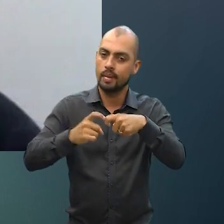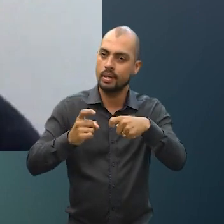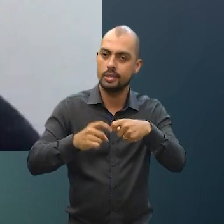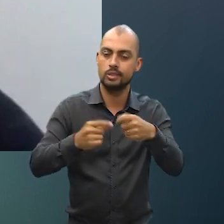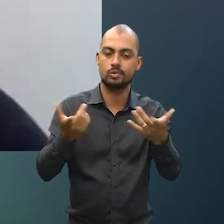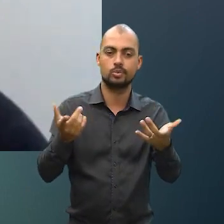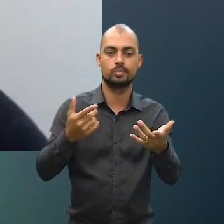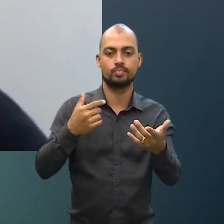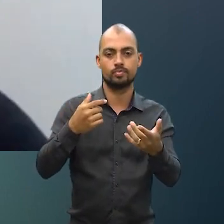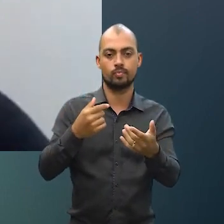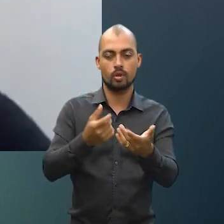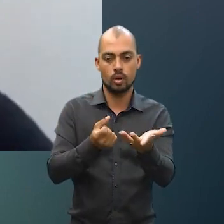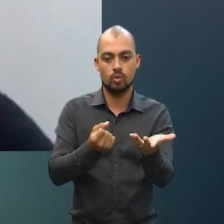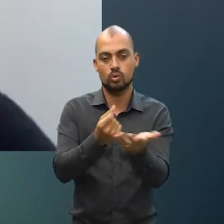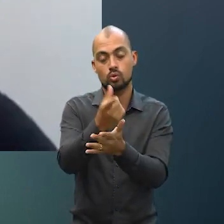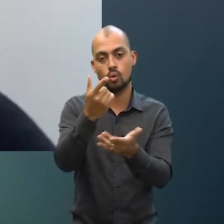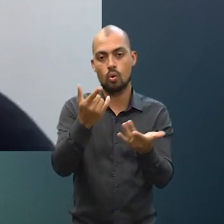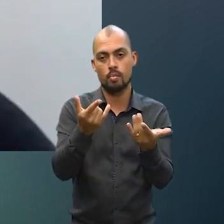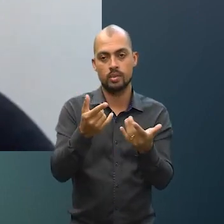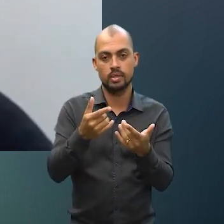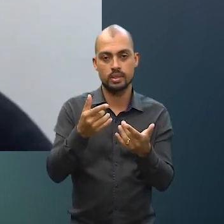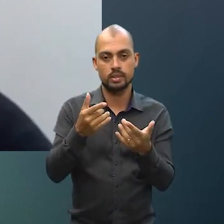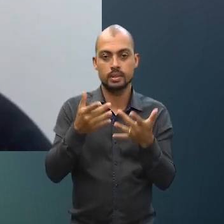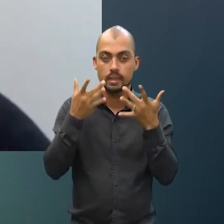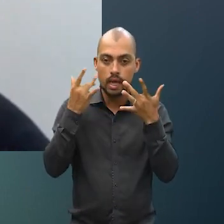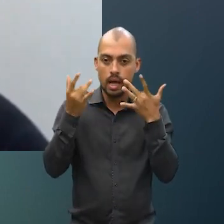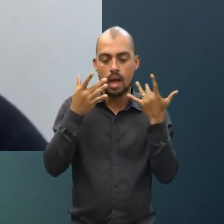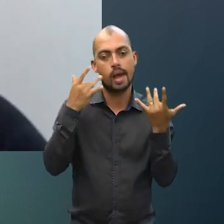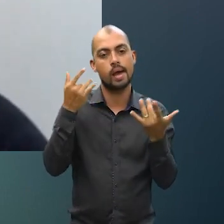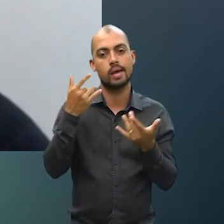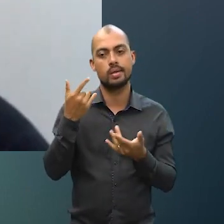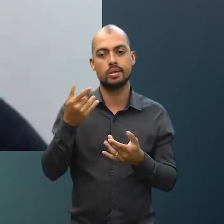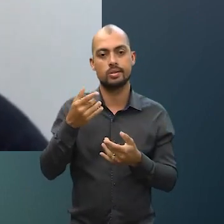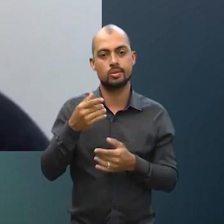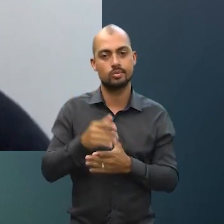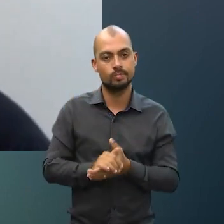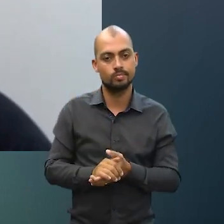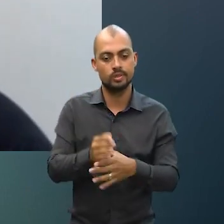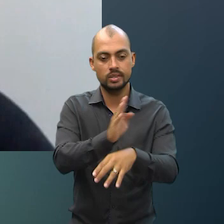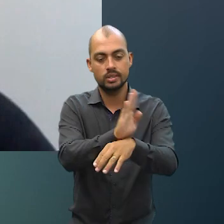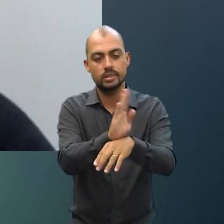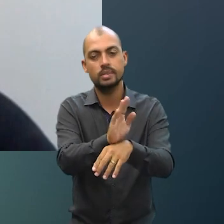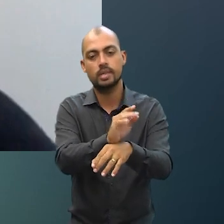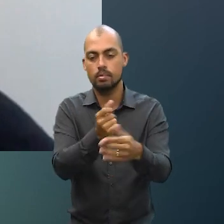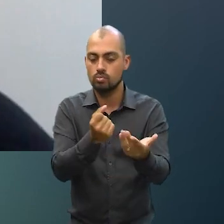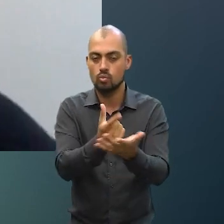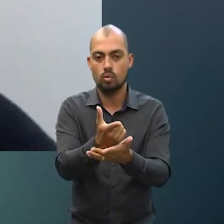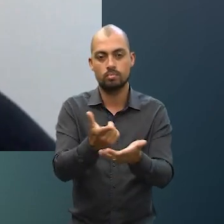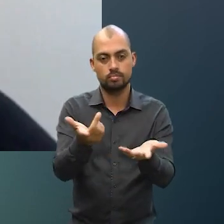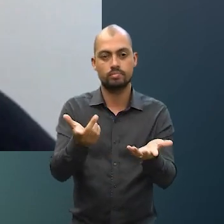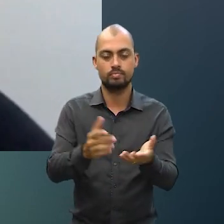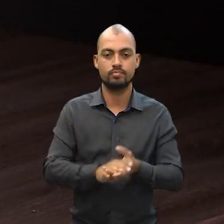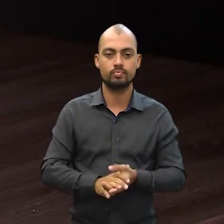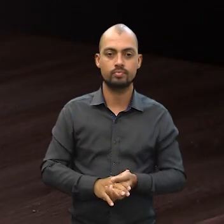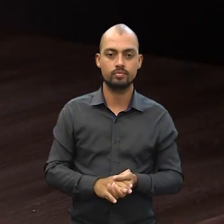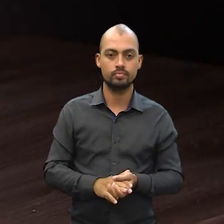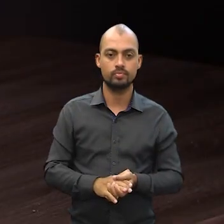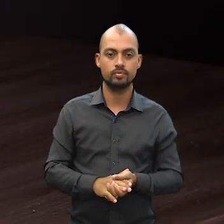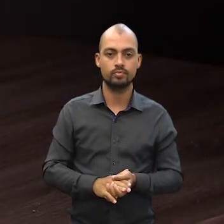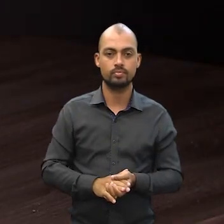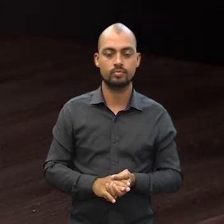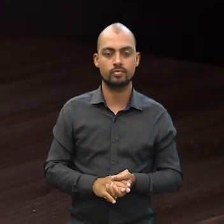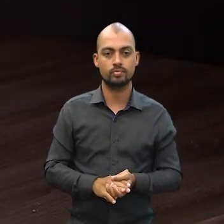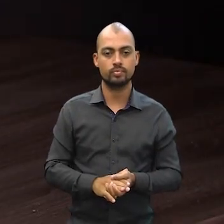compra um ingresso, você faz uma série de serviços hoje que estão disponíveis nos aplicativos. Agora